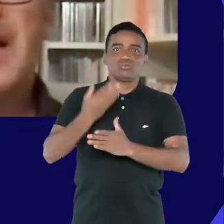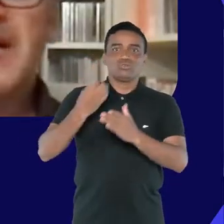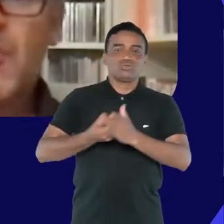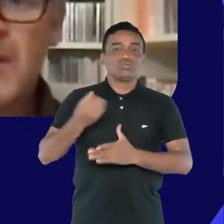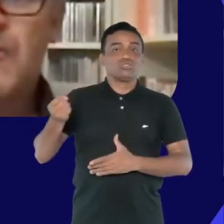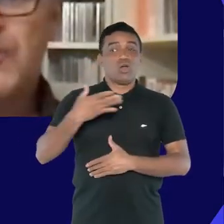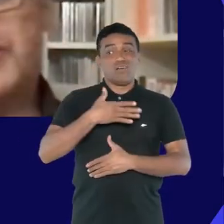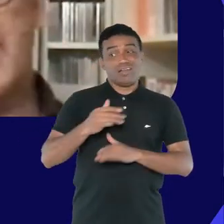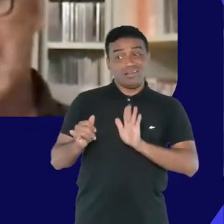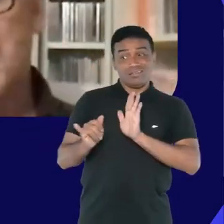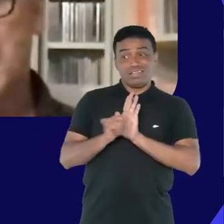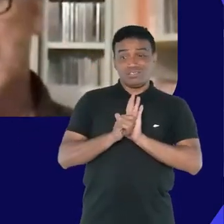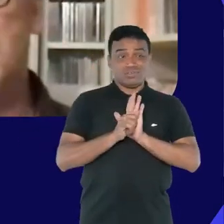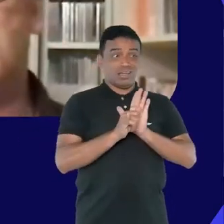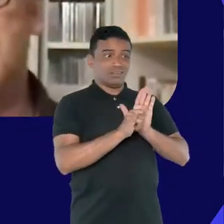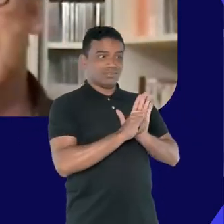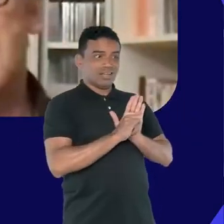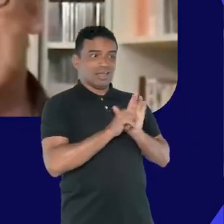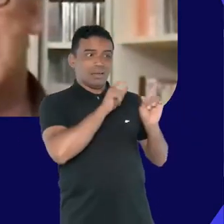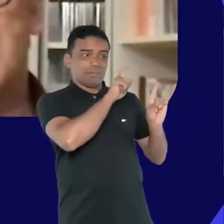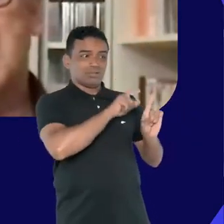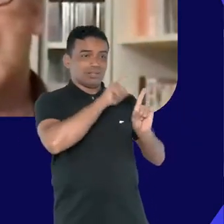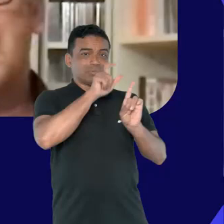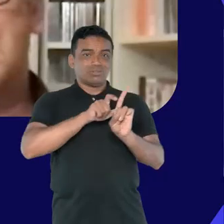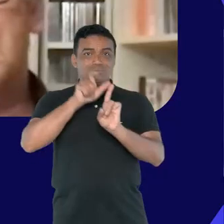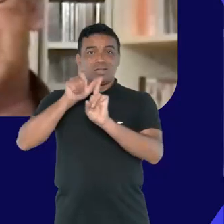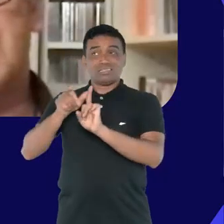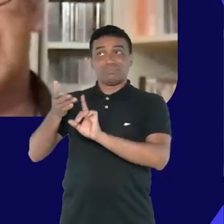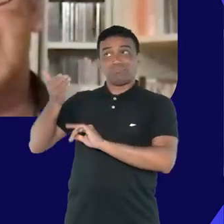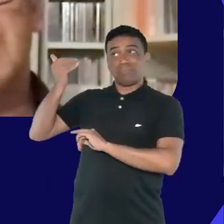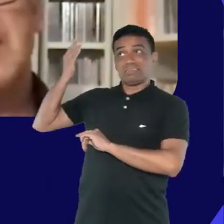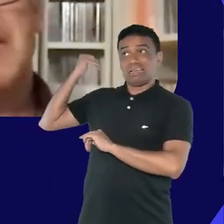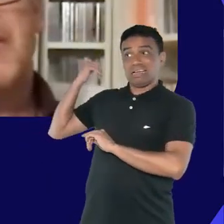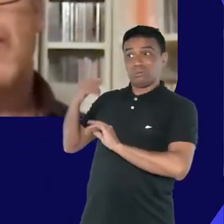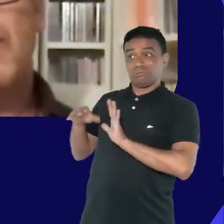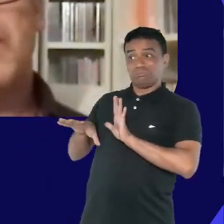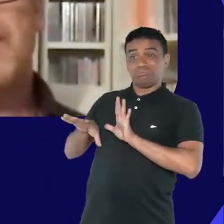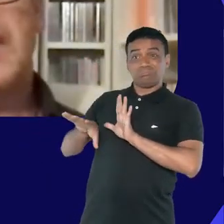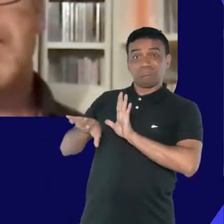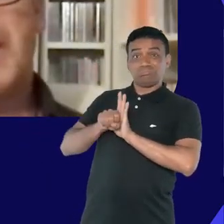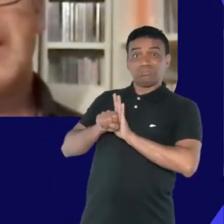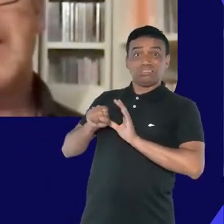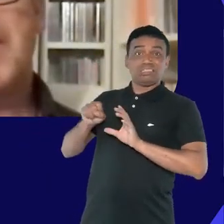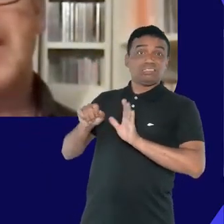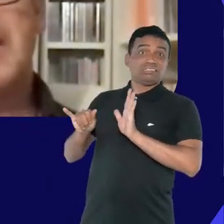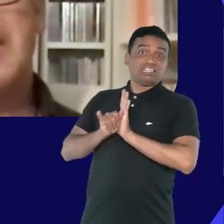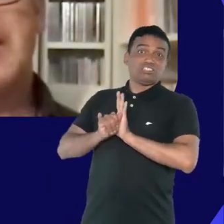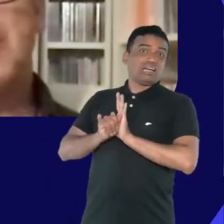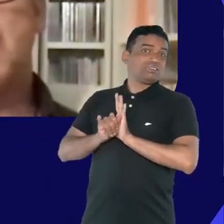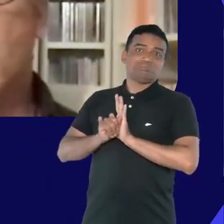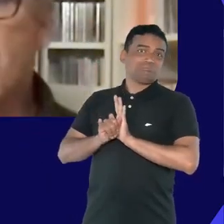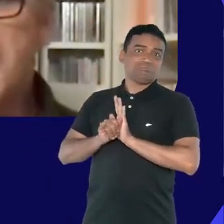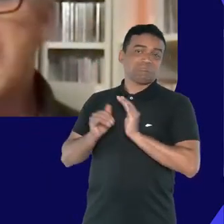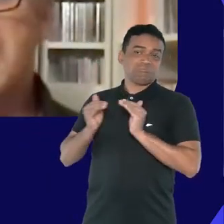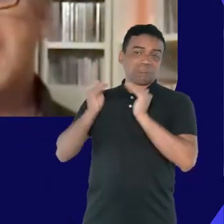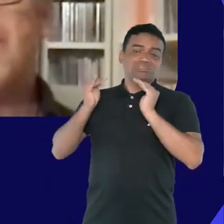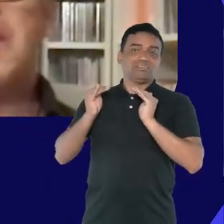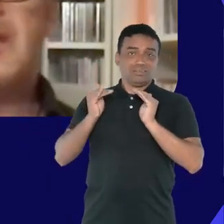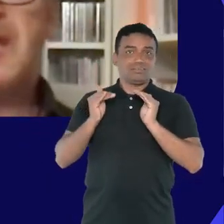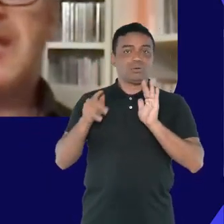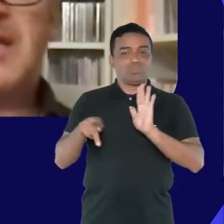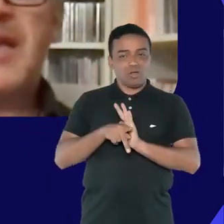me identificar com alguns eus do passado. Mas sinto que tudo isso faz parte também da